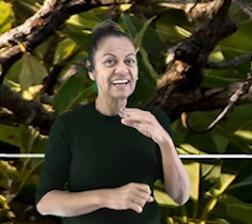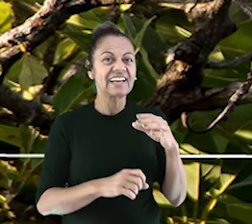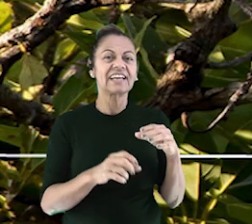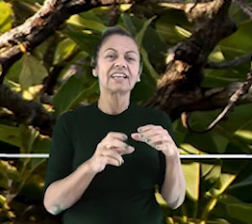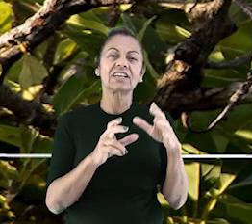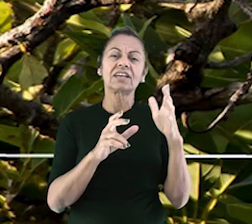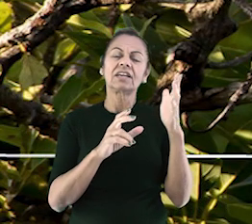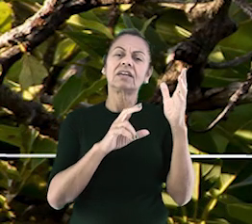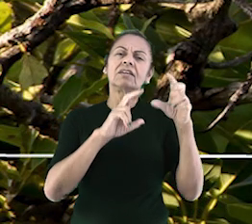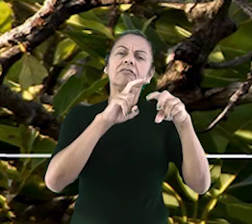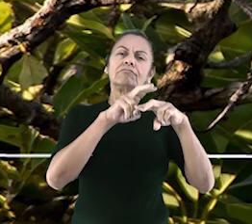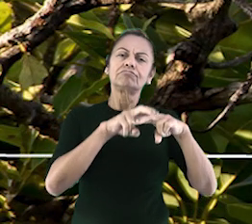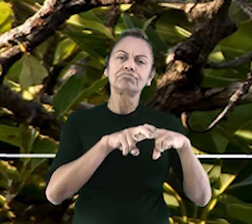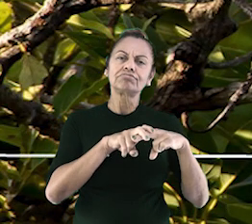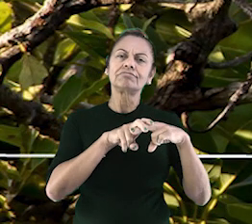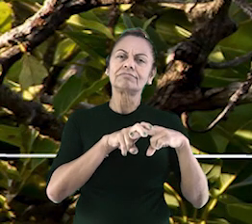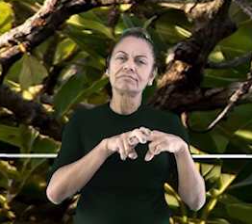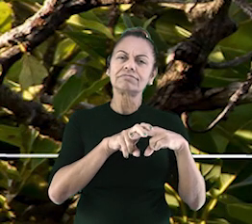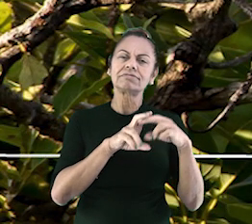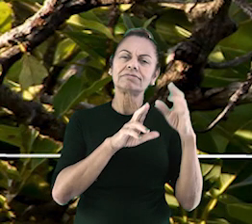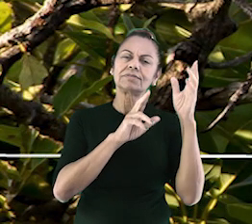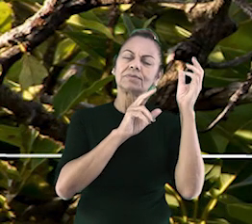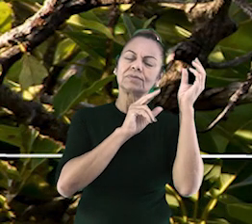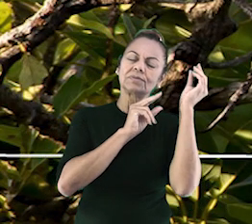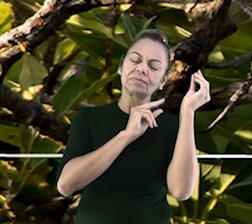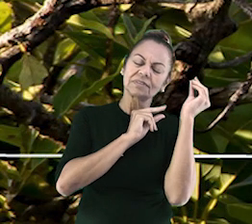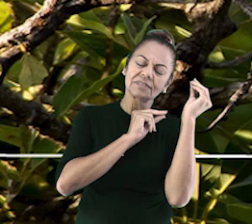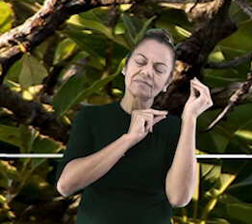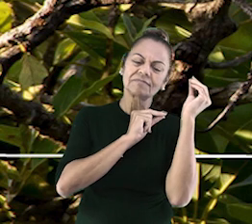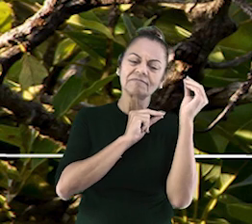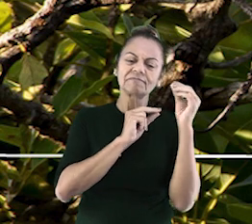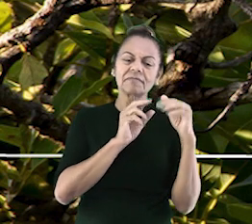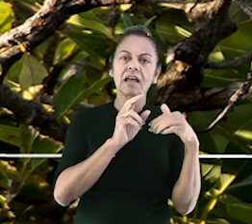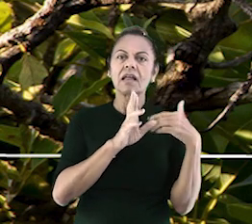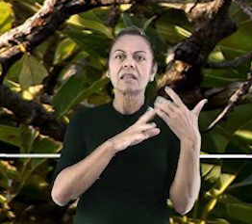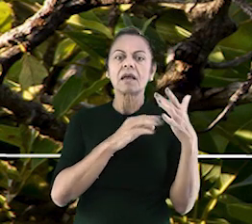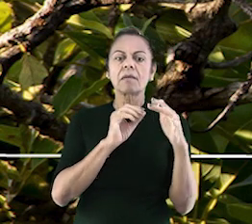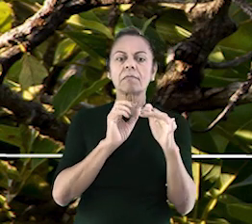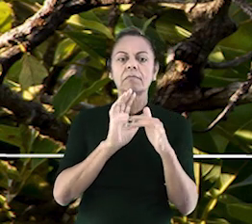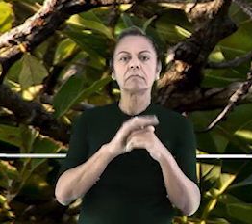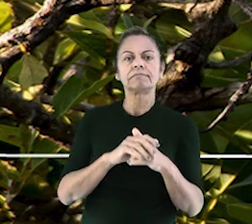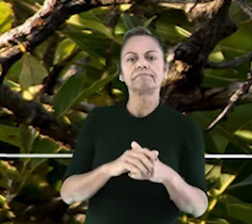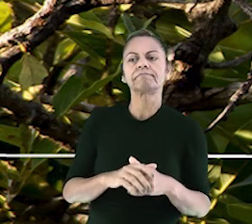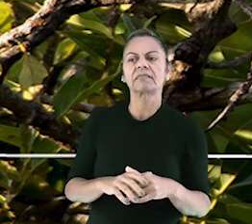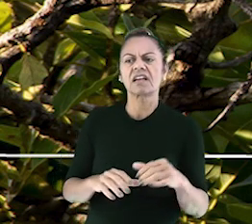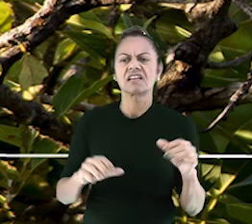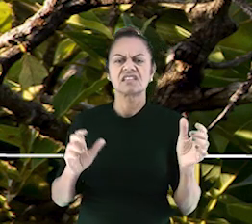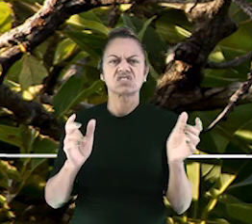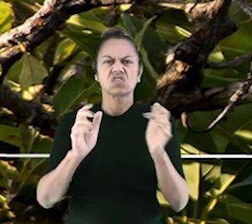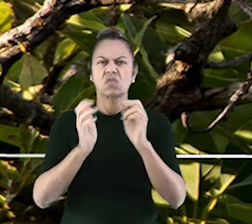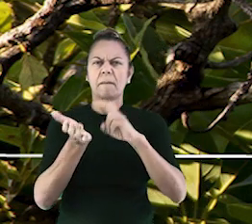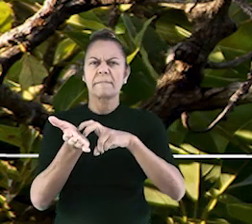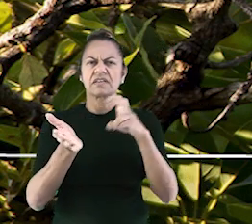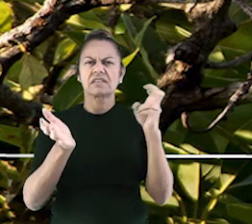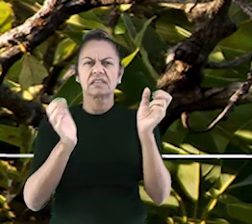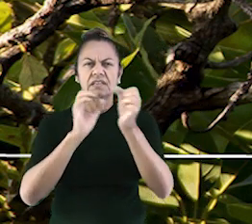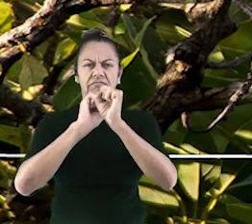Logo pela manhã, o bem-te-vi apareceu e gritou para o